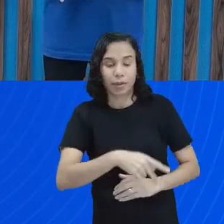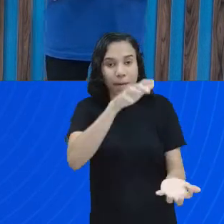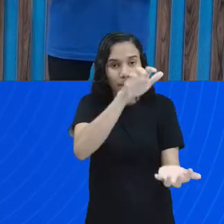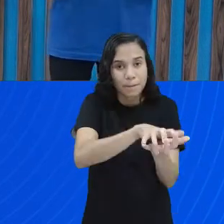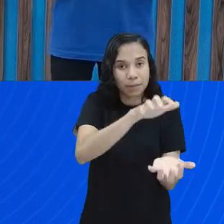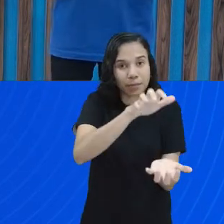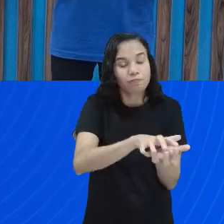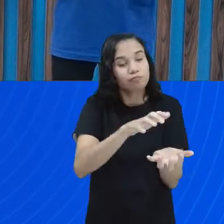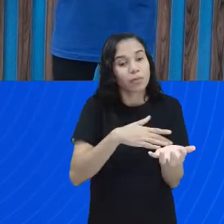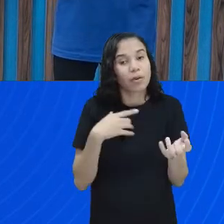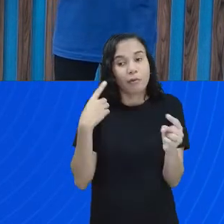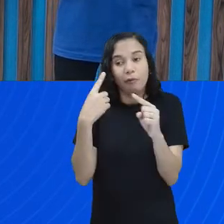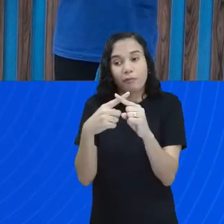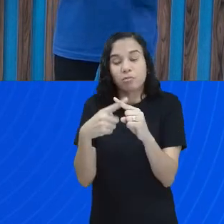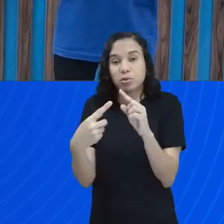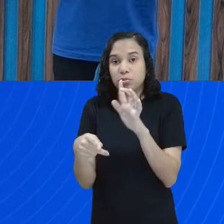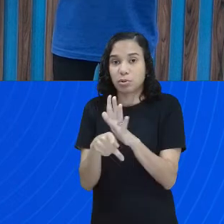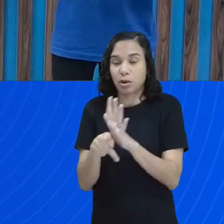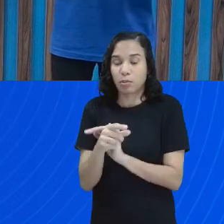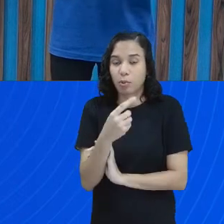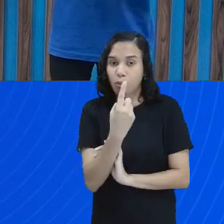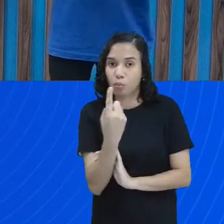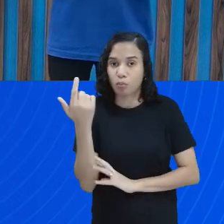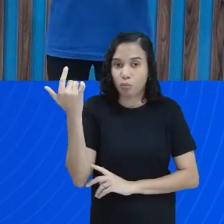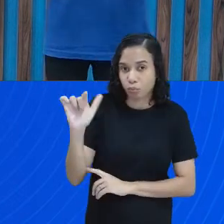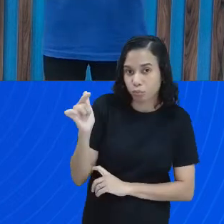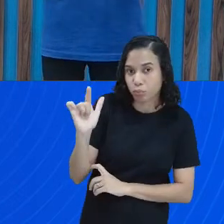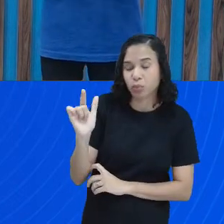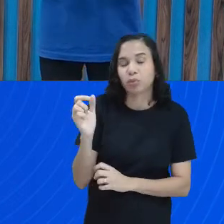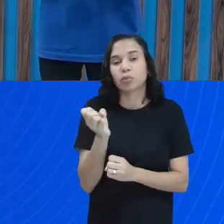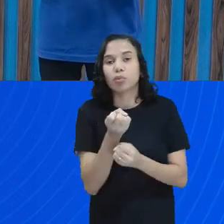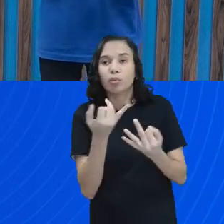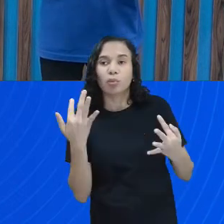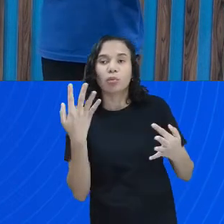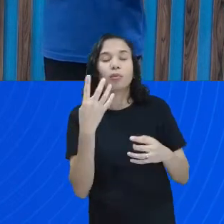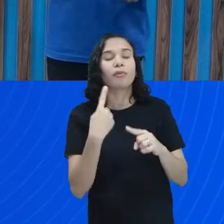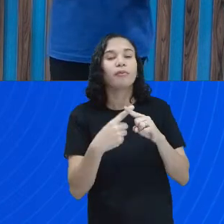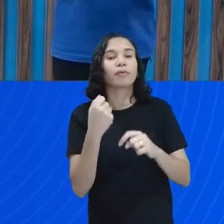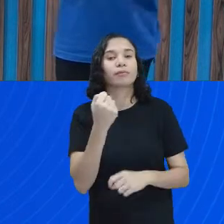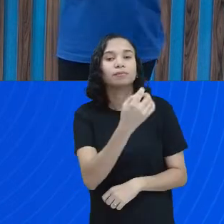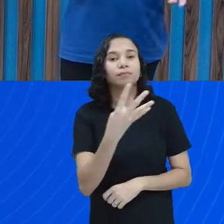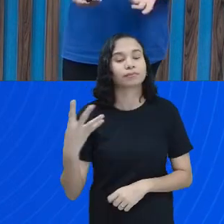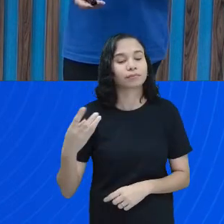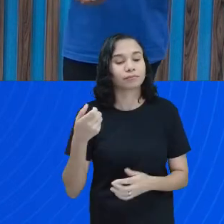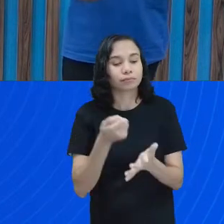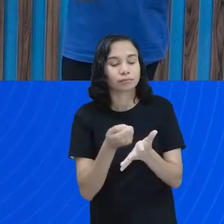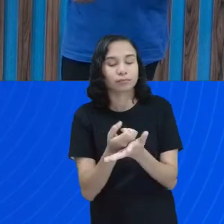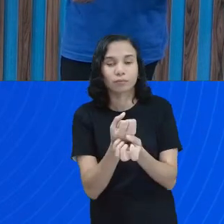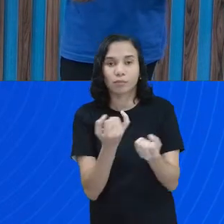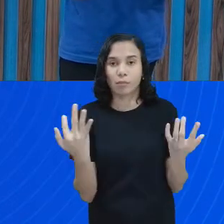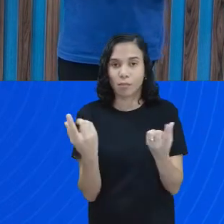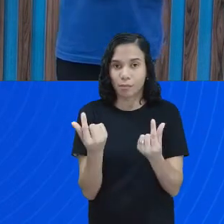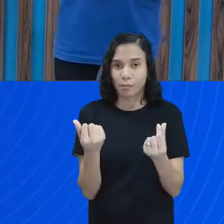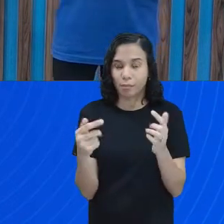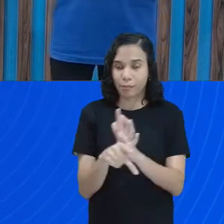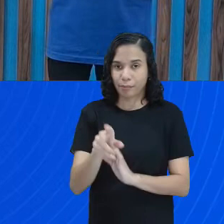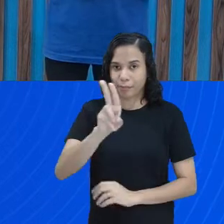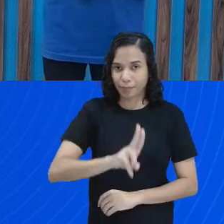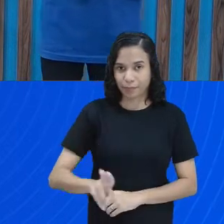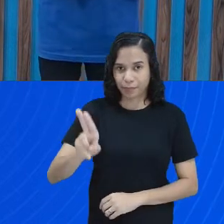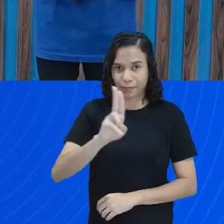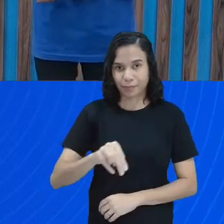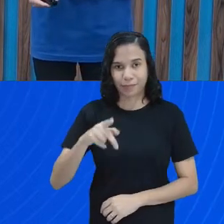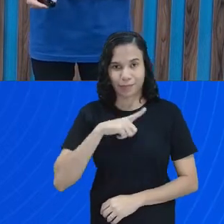na Compesa, e multiplicar, quando é 1 litro, 44 vezes o valor que ele cobra, aí vai ver quanto gastou em dinheiro aí, esse desperdício